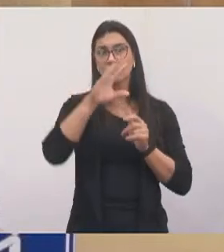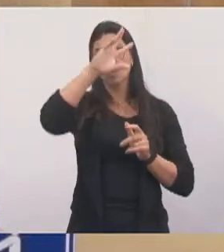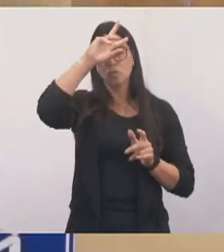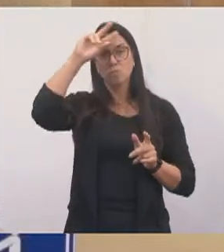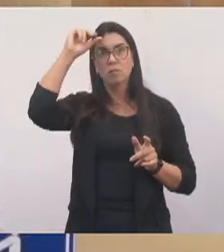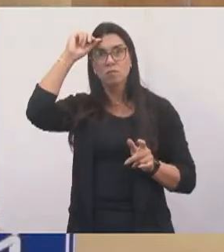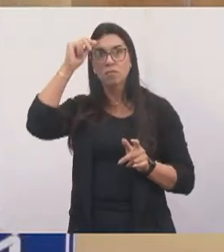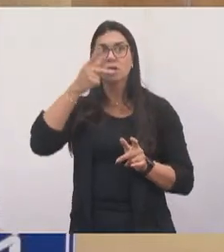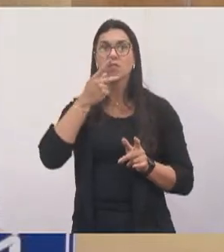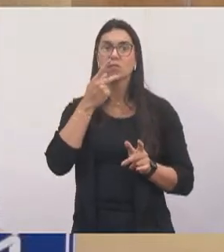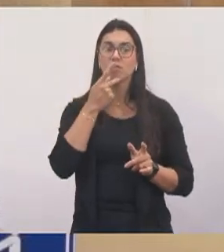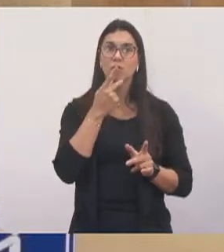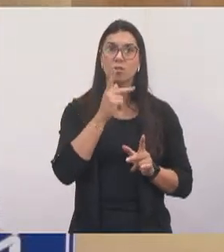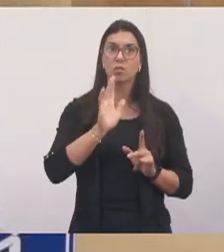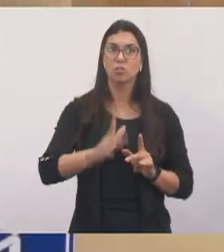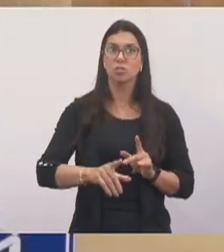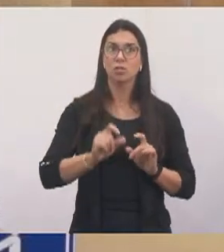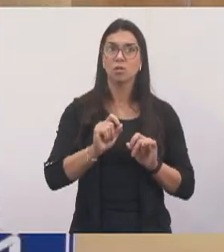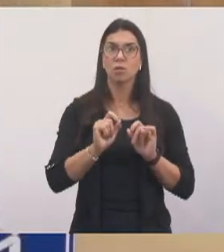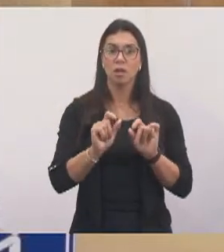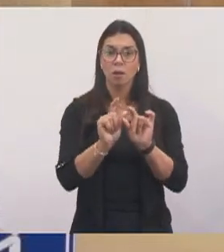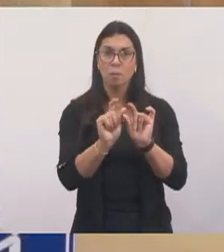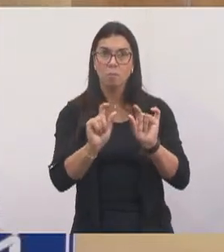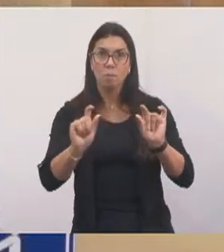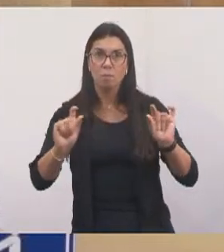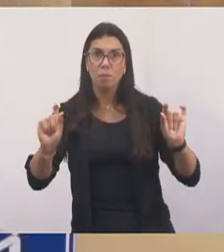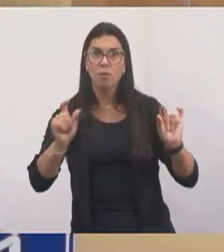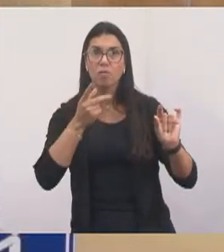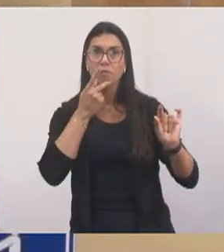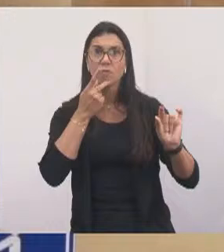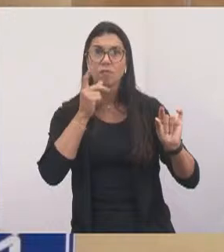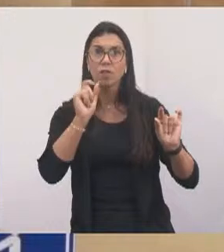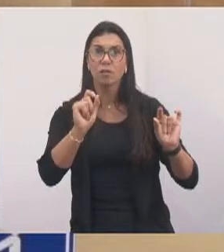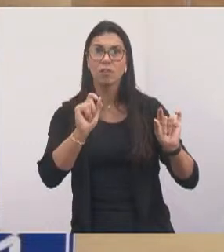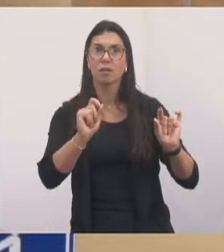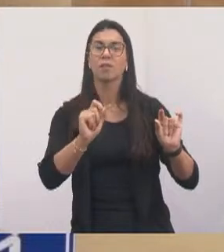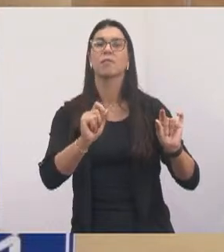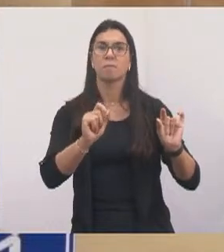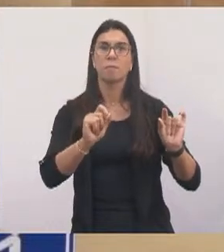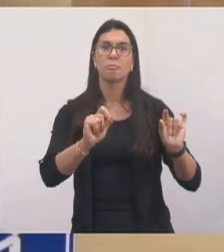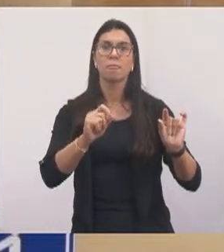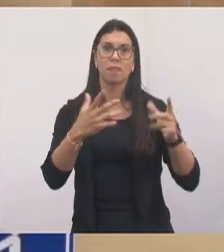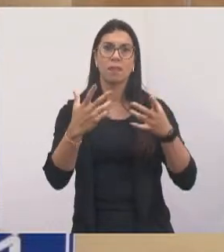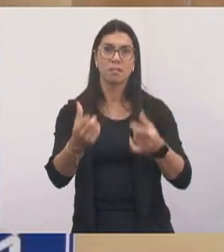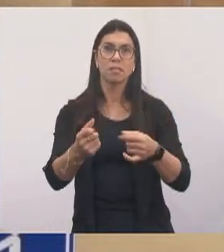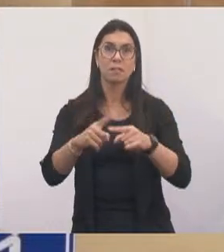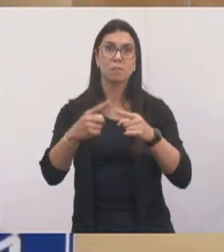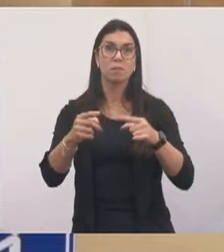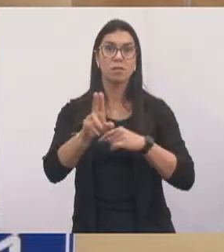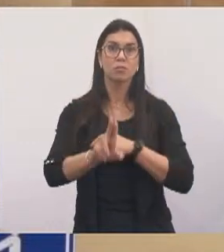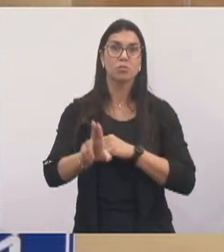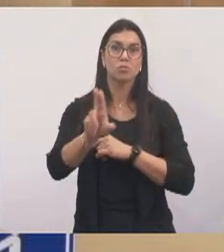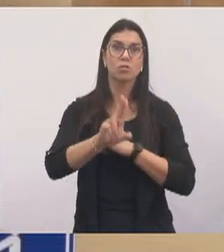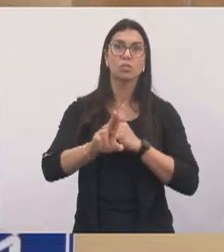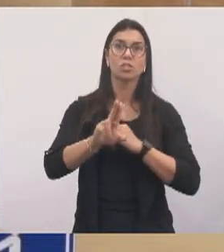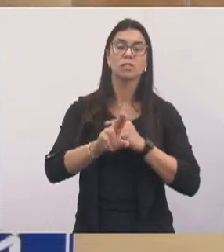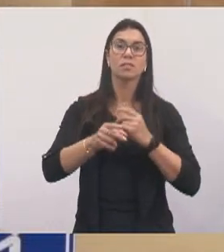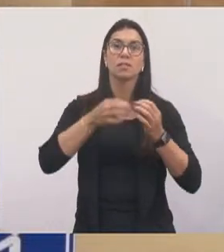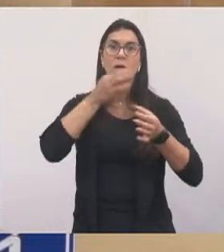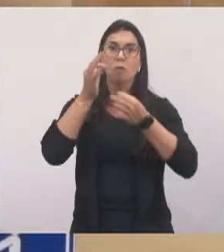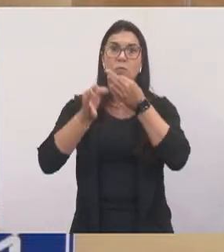mensagem, no primeiro parágrafo, Sônia, ele já fala que é relevante. Mas utiliza